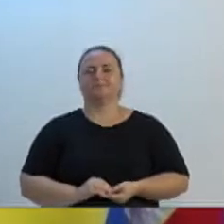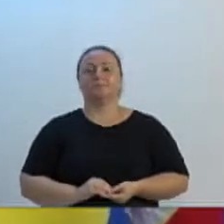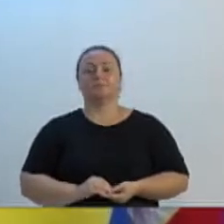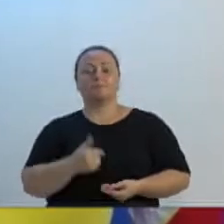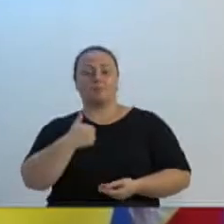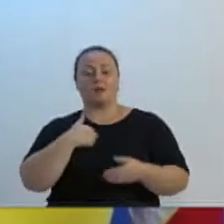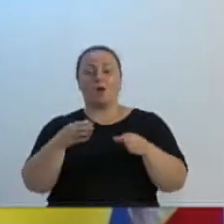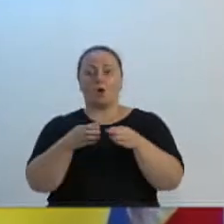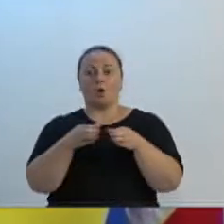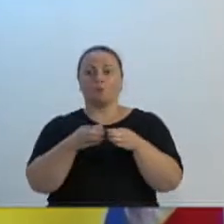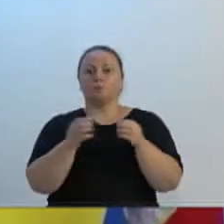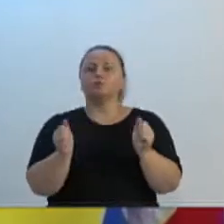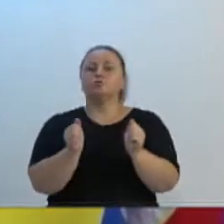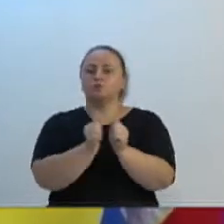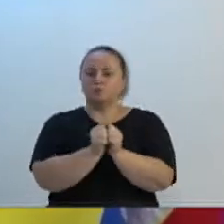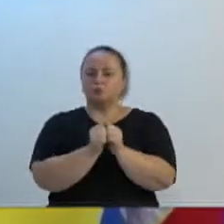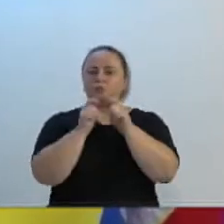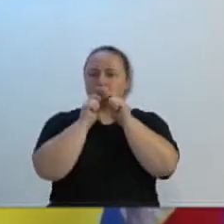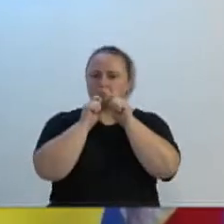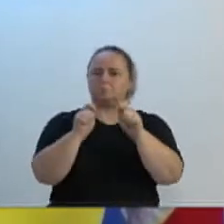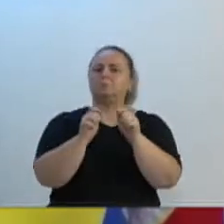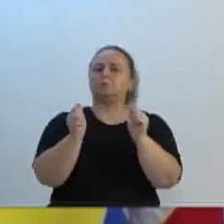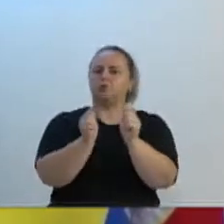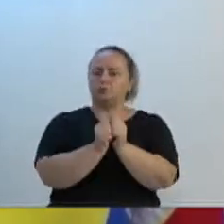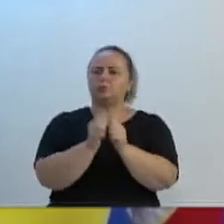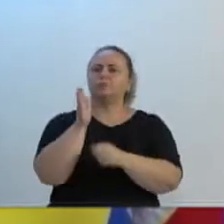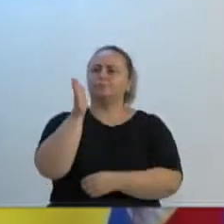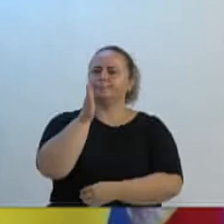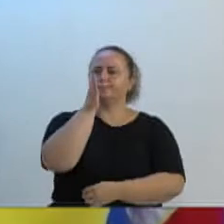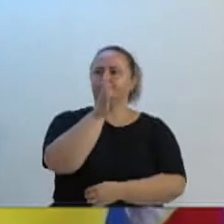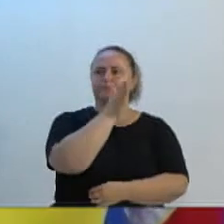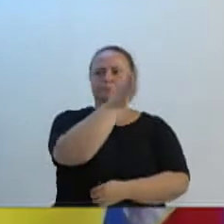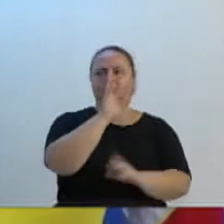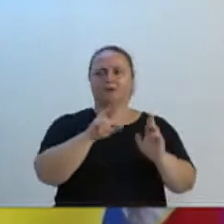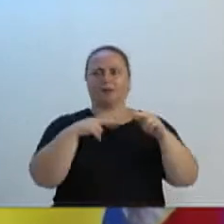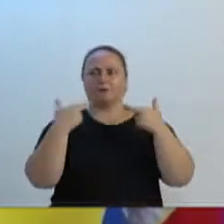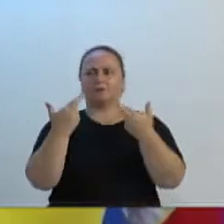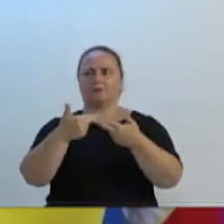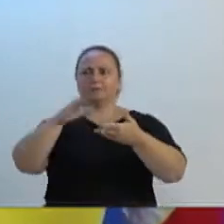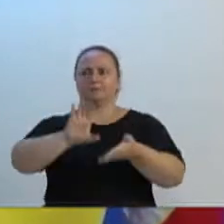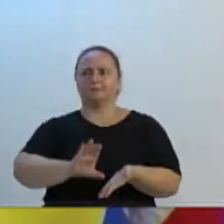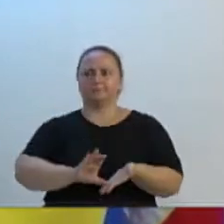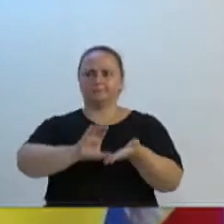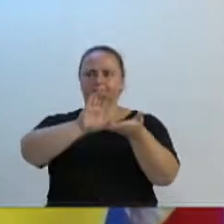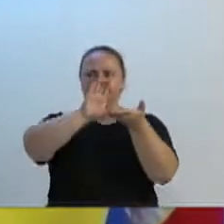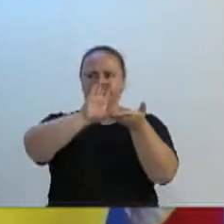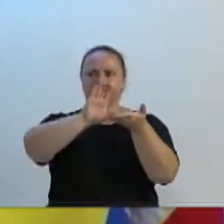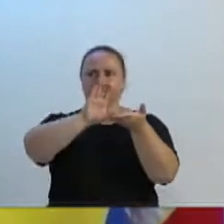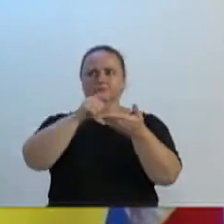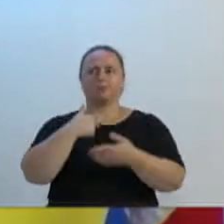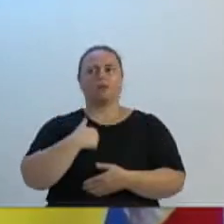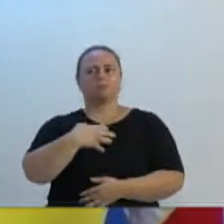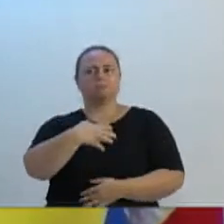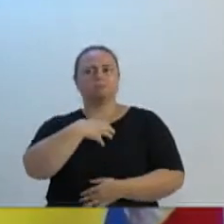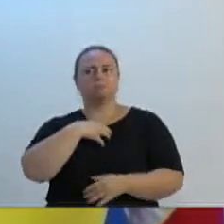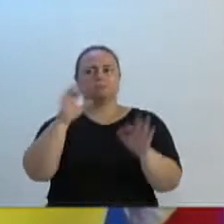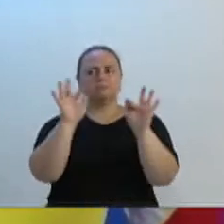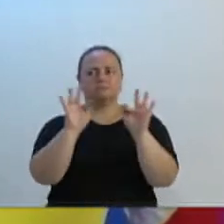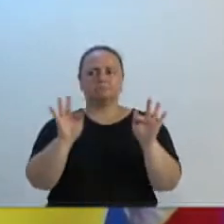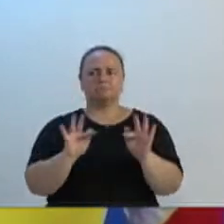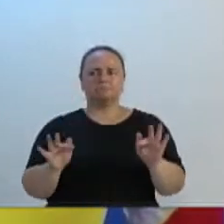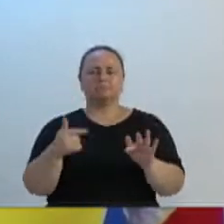reuniões e conselhos locais e eu fiquei contente vida do governo quando eu estive lá no rasto miller